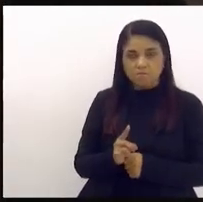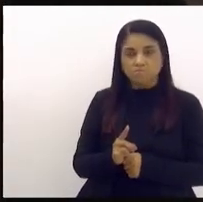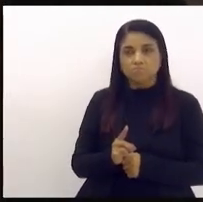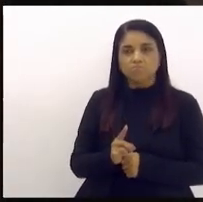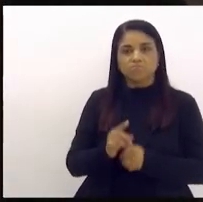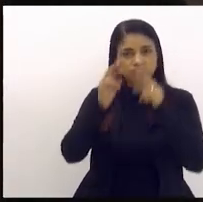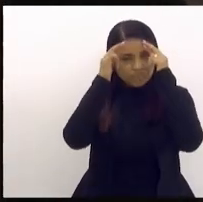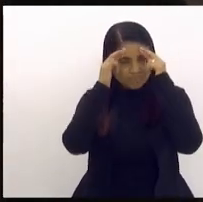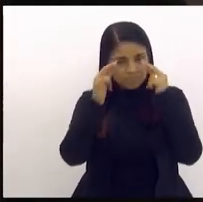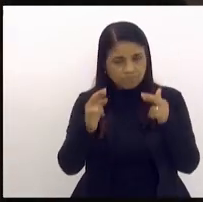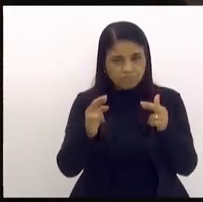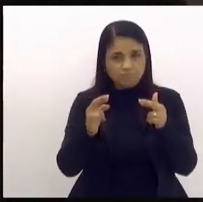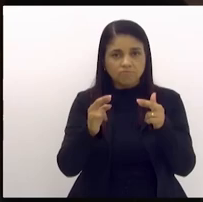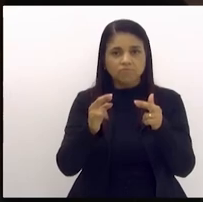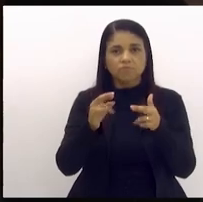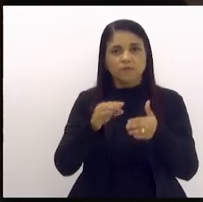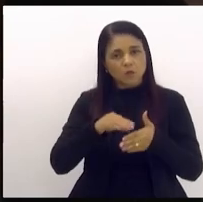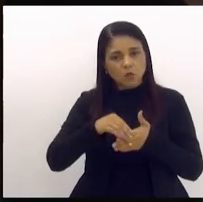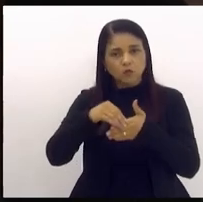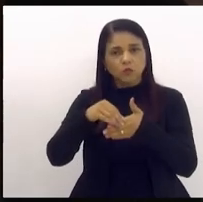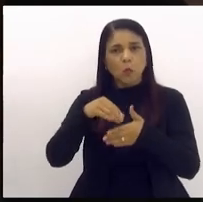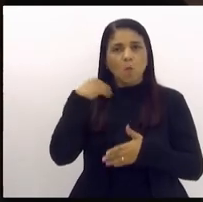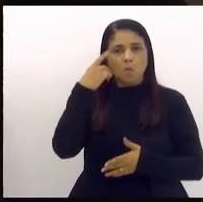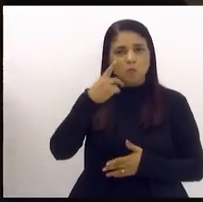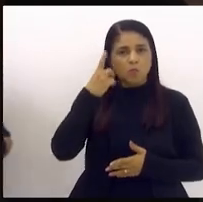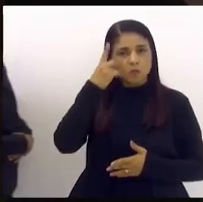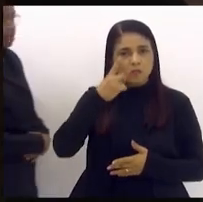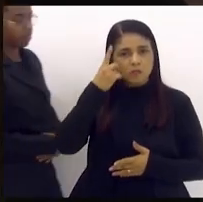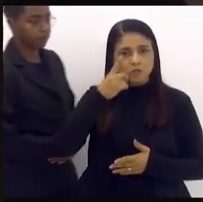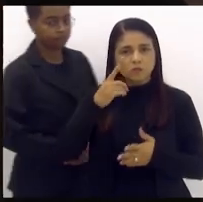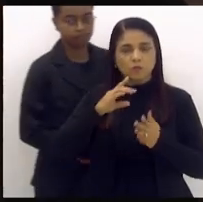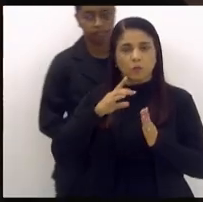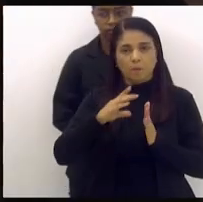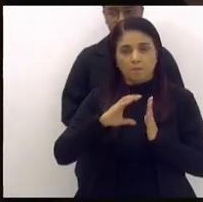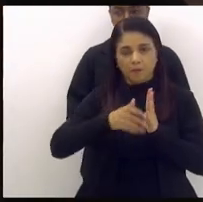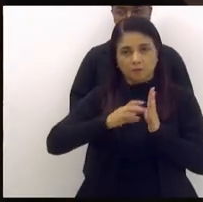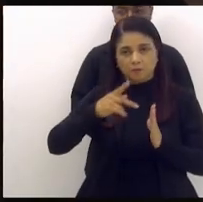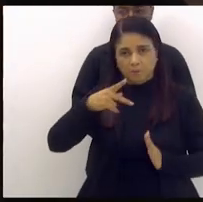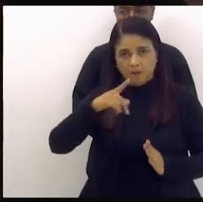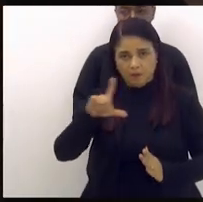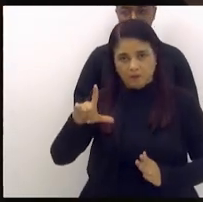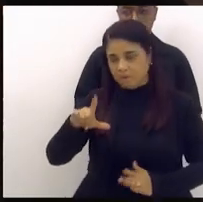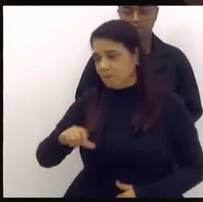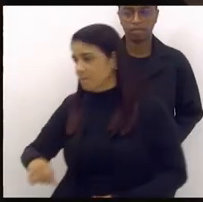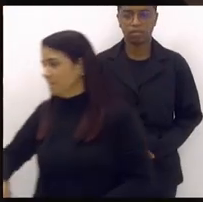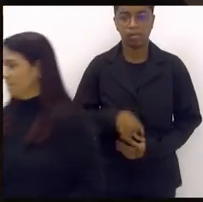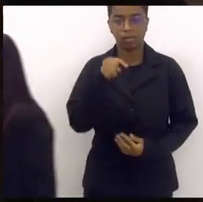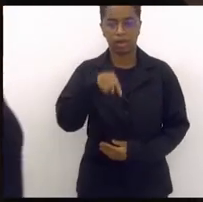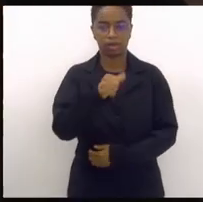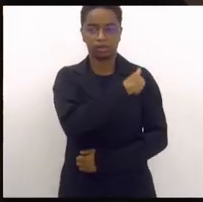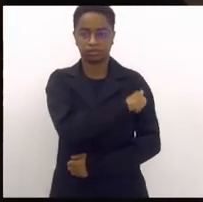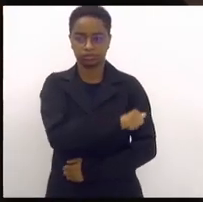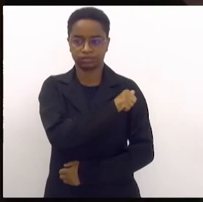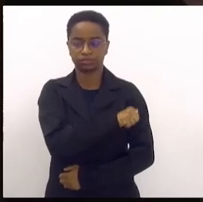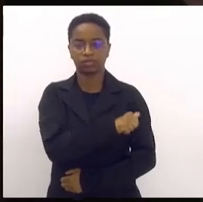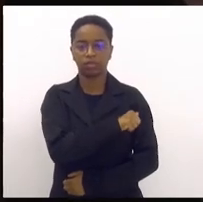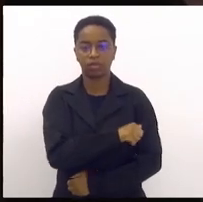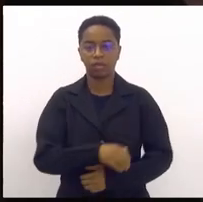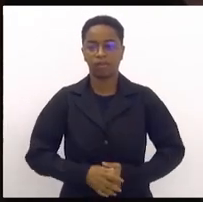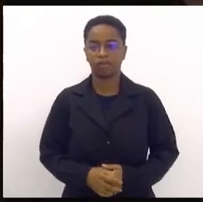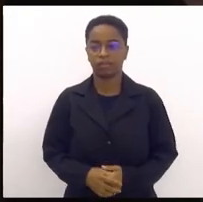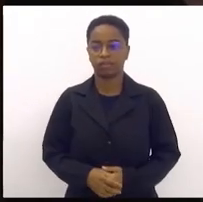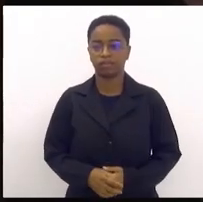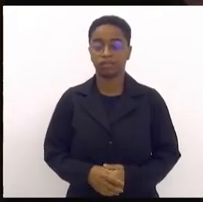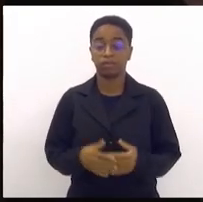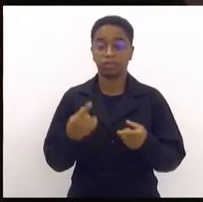alguém que é responsável pela condução política do PL no Rio de Janeiro, que é